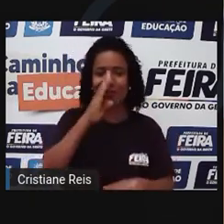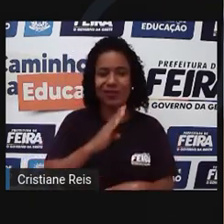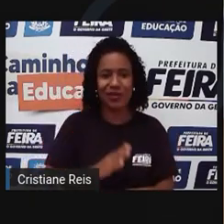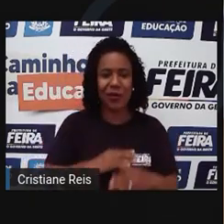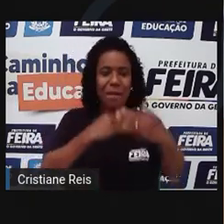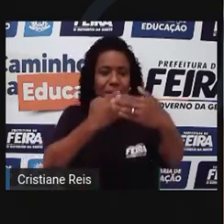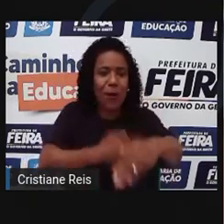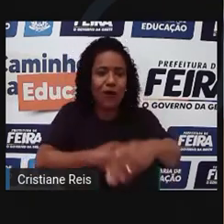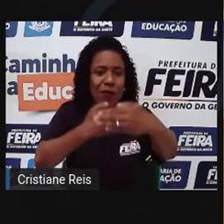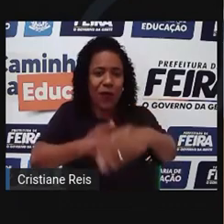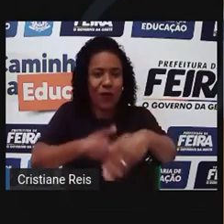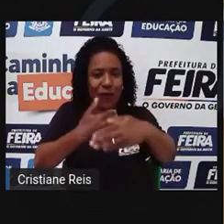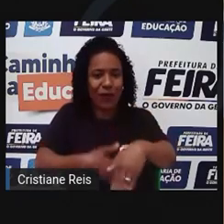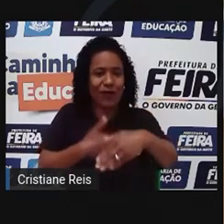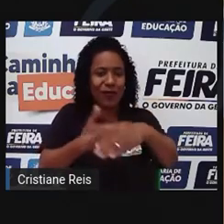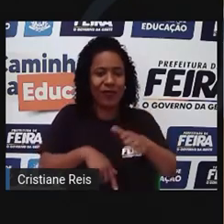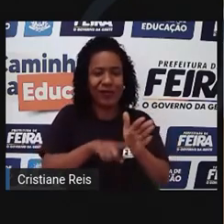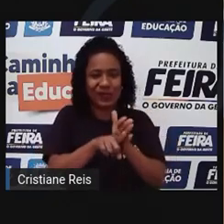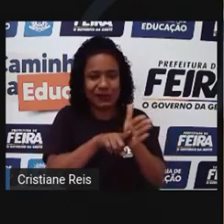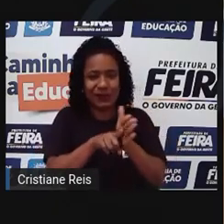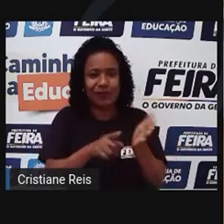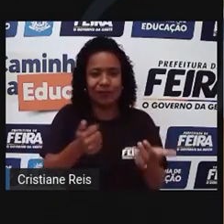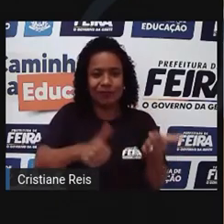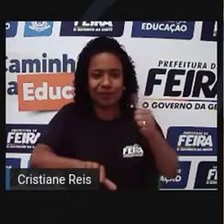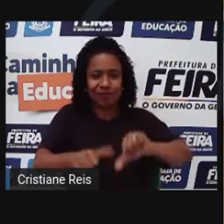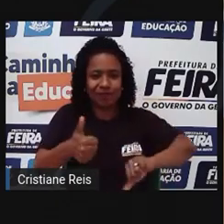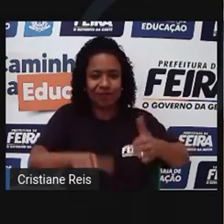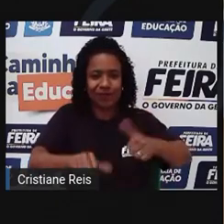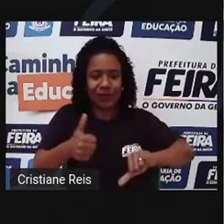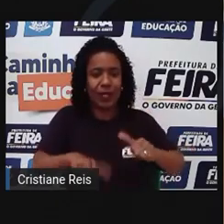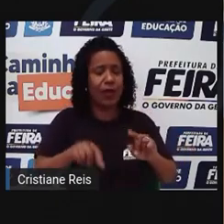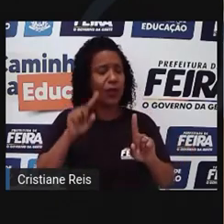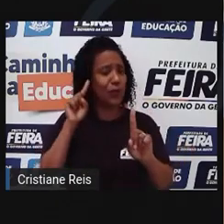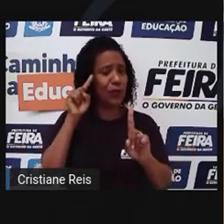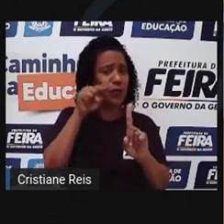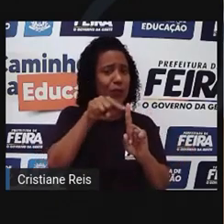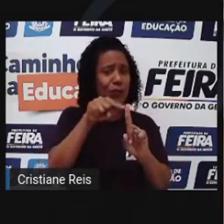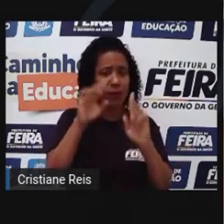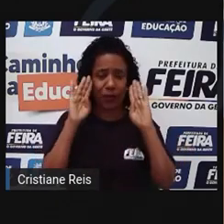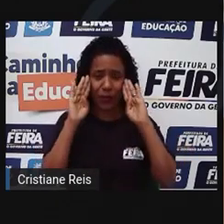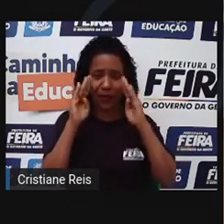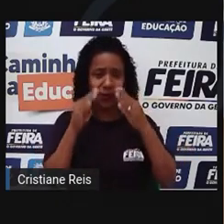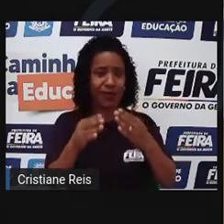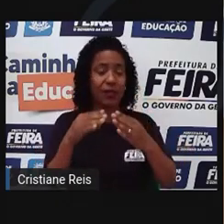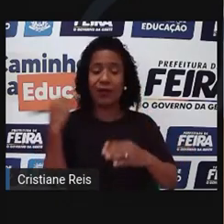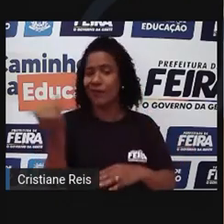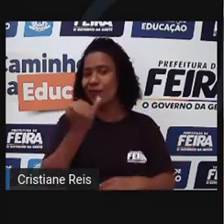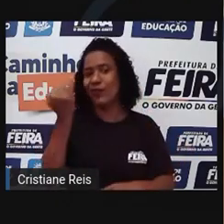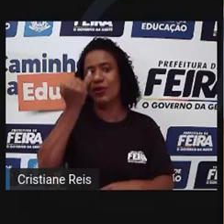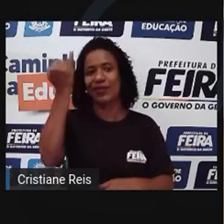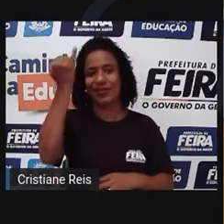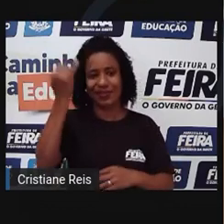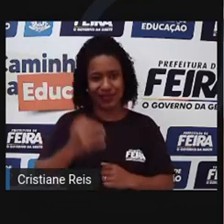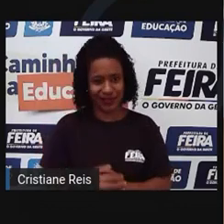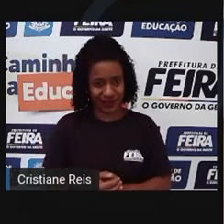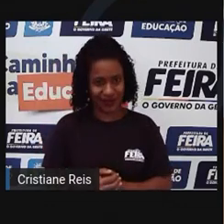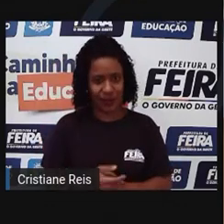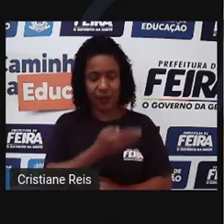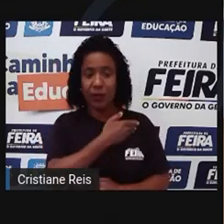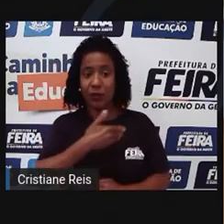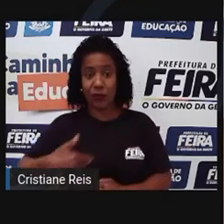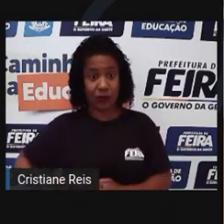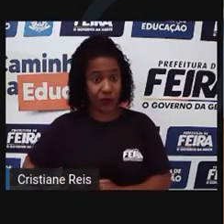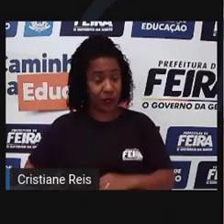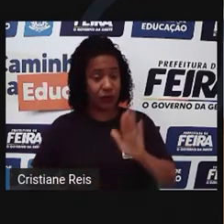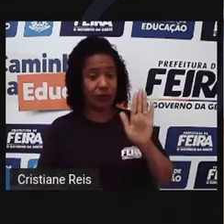Né? Essas metas são importantes, mas essas metas são importantes para o governo prestar conta num cenário internacional. Mas eu